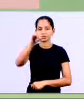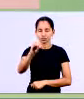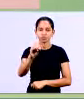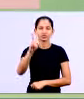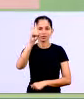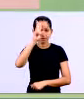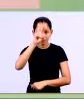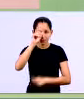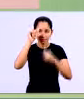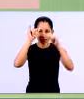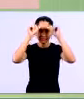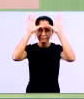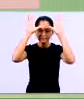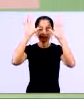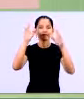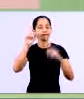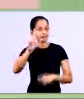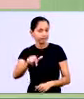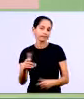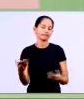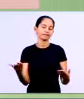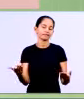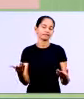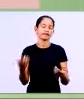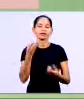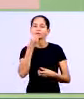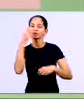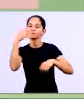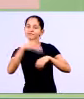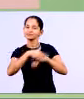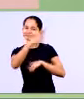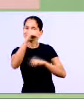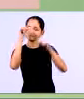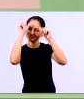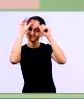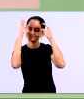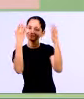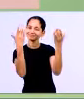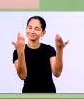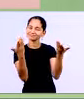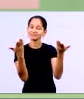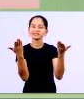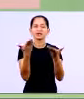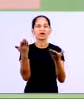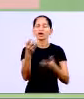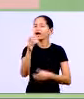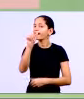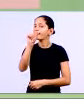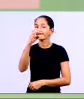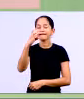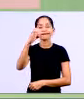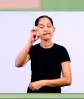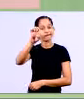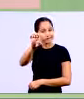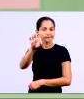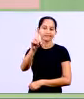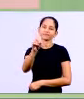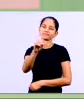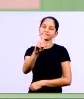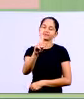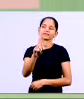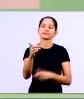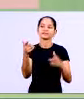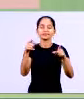Cruzeiro também. Vamos ver o pessoal lá do nosso polo, lá, boa noite para eles também. Então, agora não é acreano, é acriano,